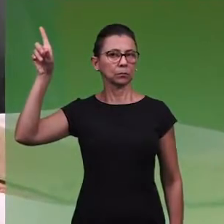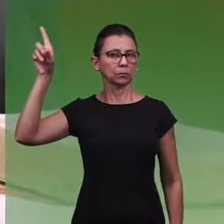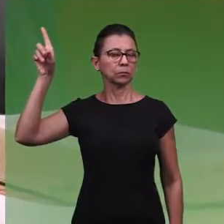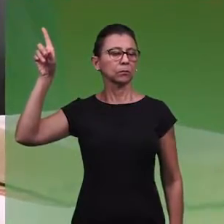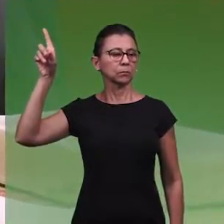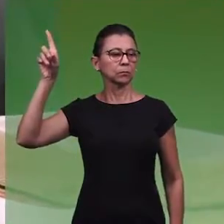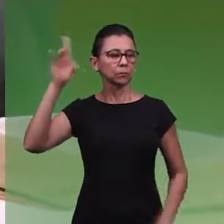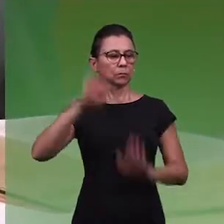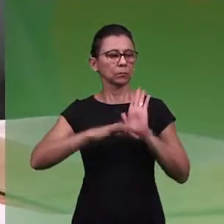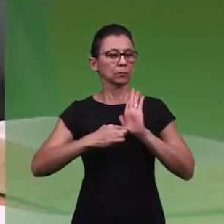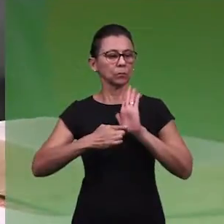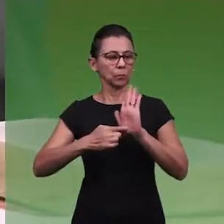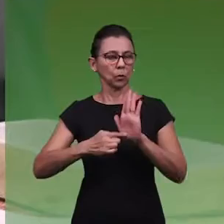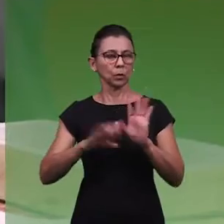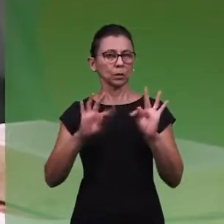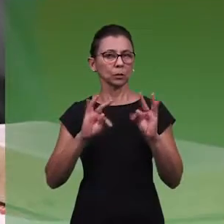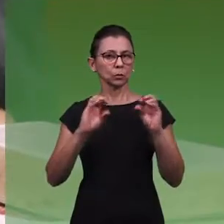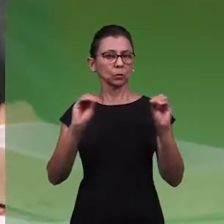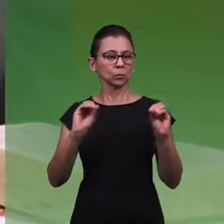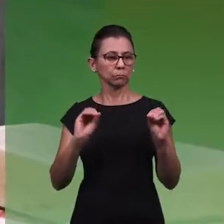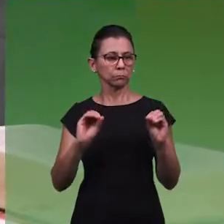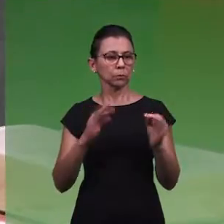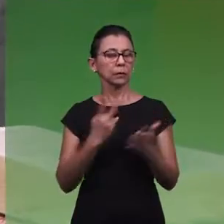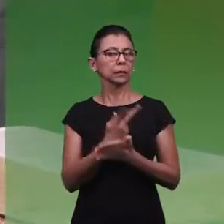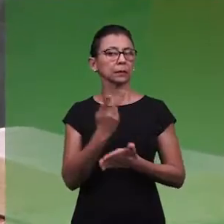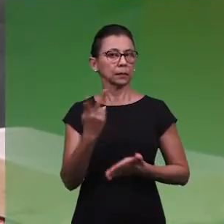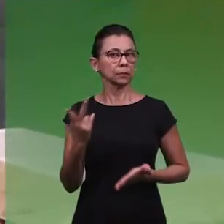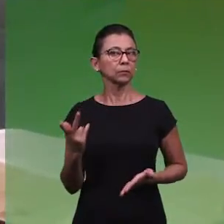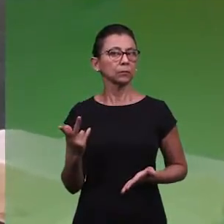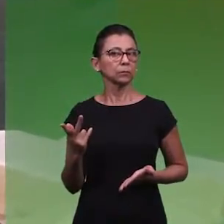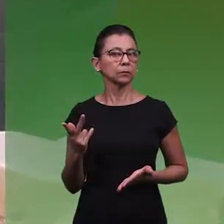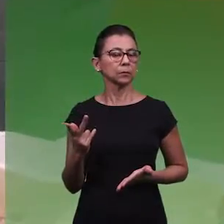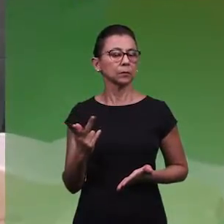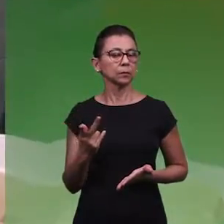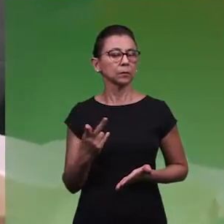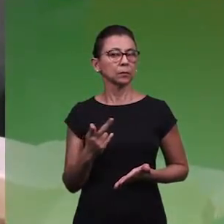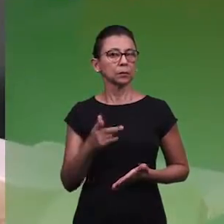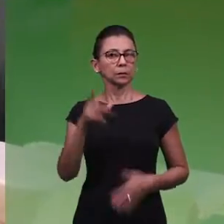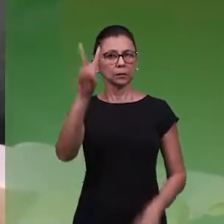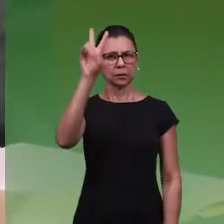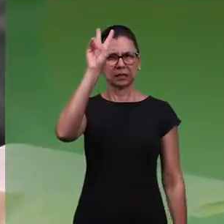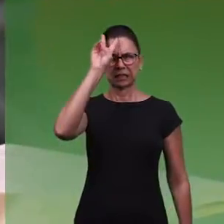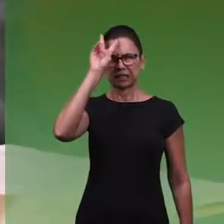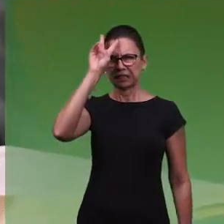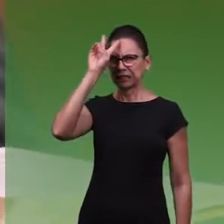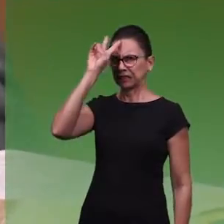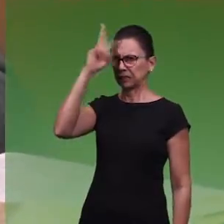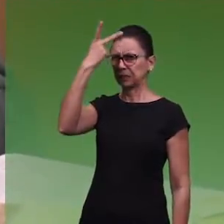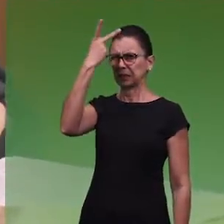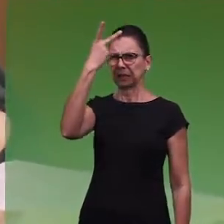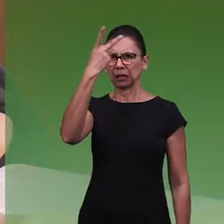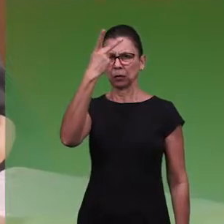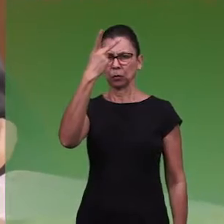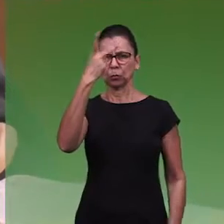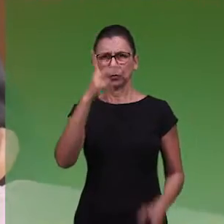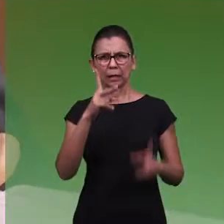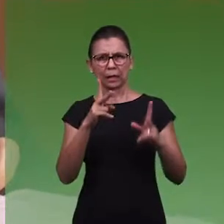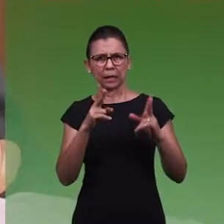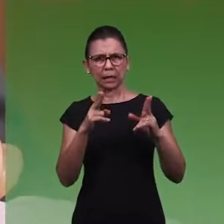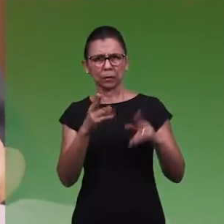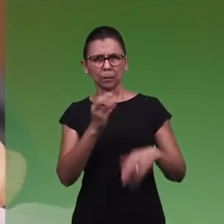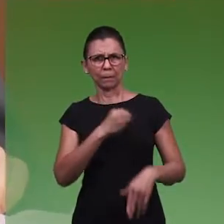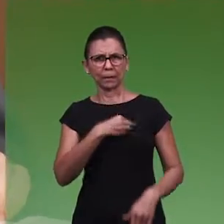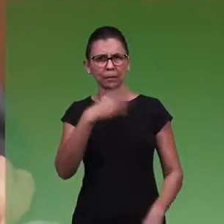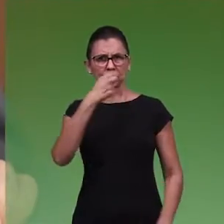ler retrata perfeitamente o que aconteceu, que ele diz que a rebelião é como o pecado de feitiçaria, e